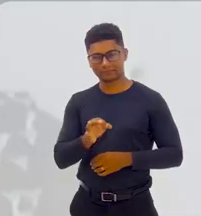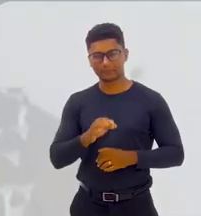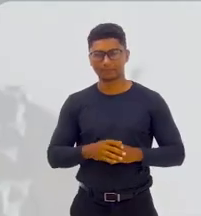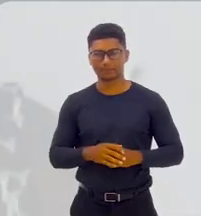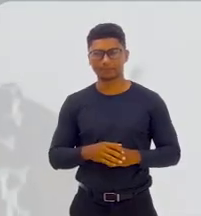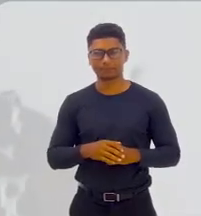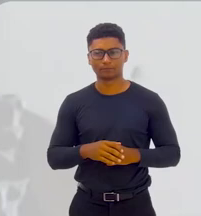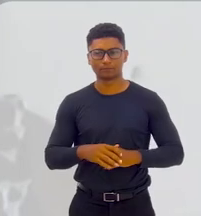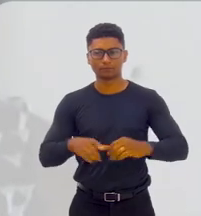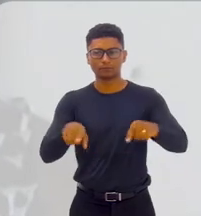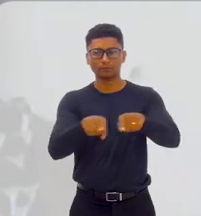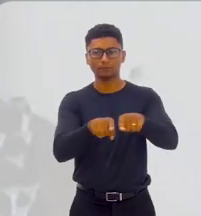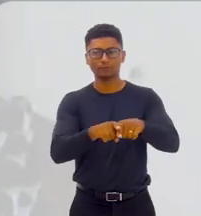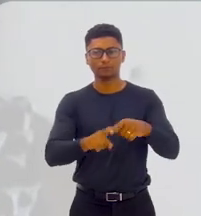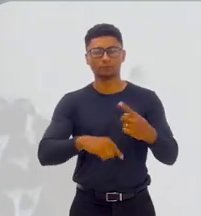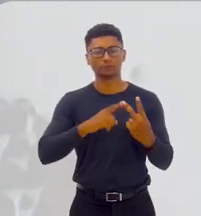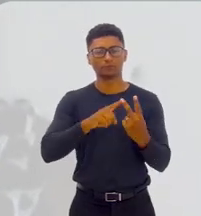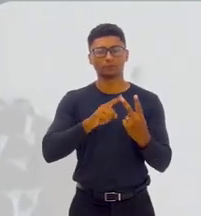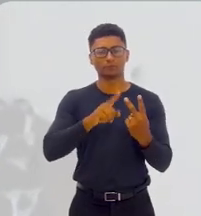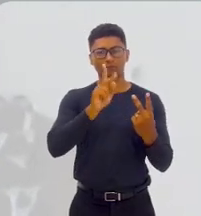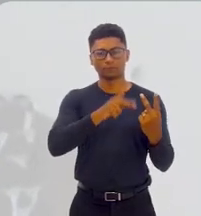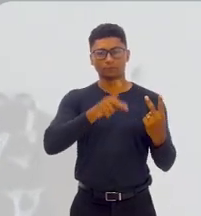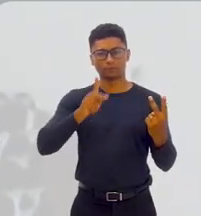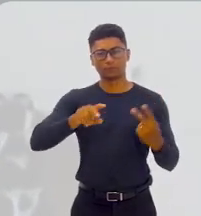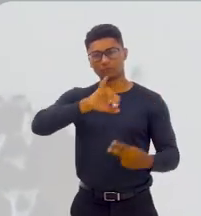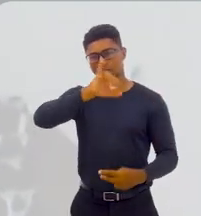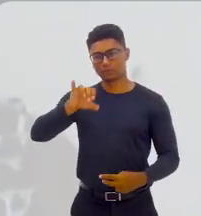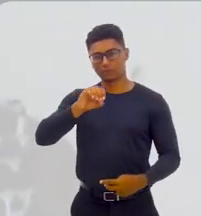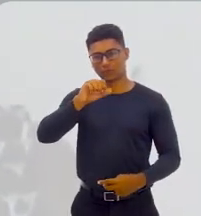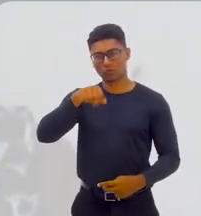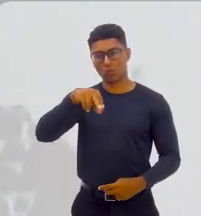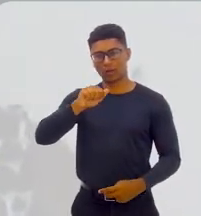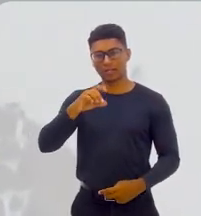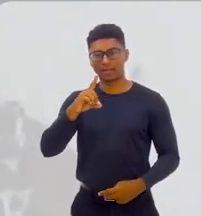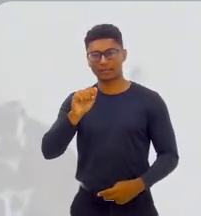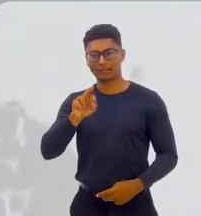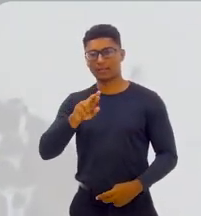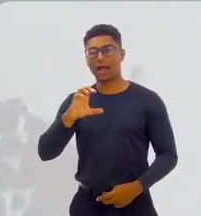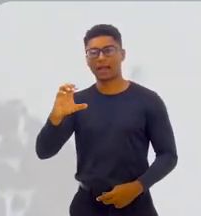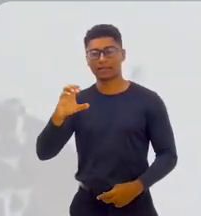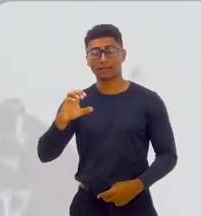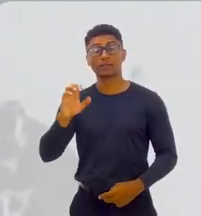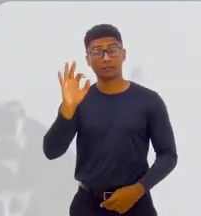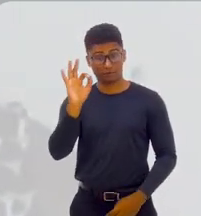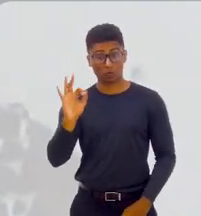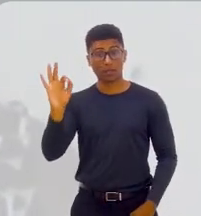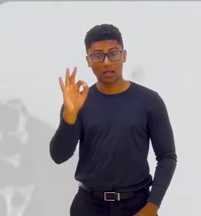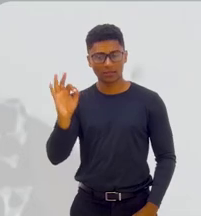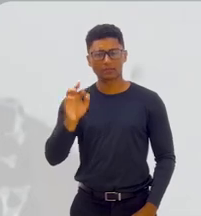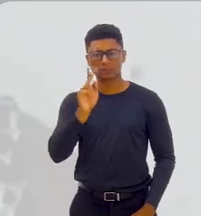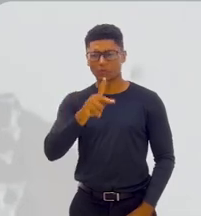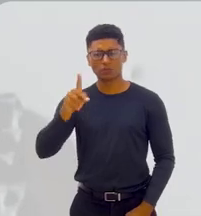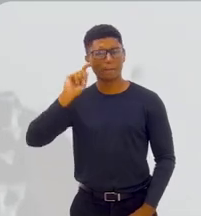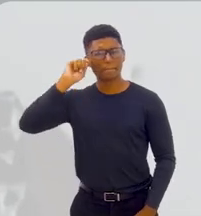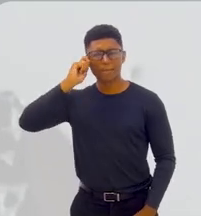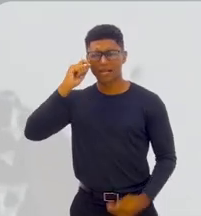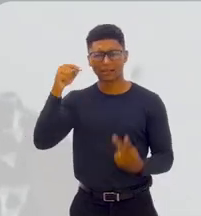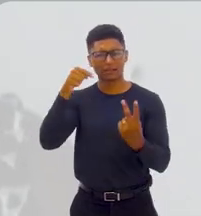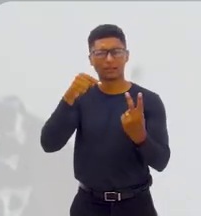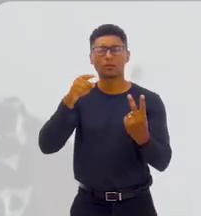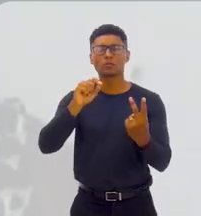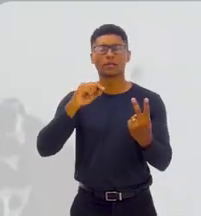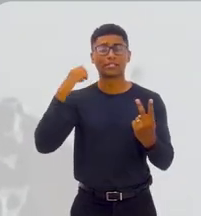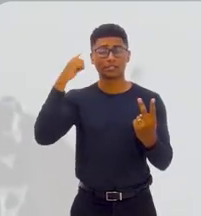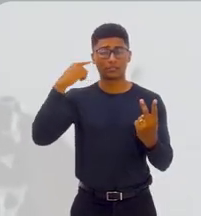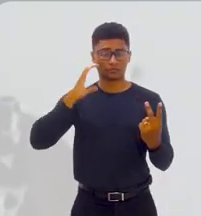sagrado é feminino. E tive a professora Joana Dark na faculdade, que foi a única professora preta que eu tive na faculdade, foi professora de direito